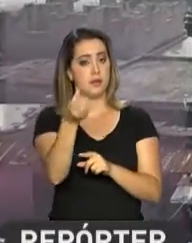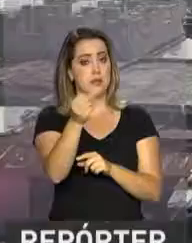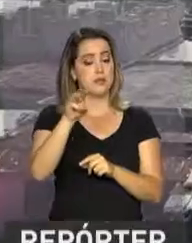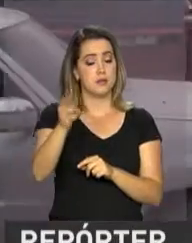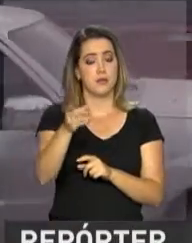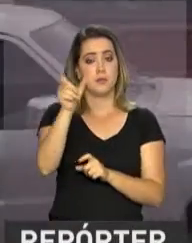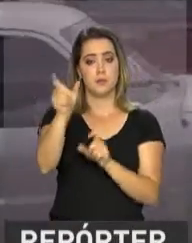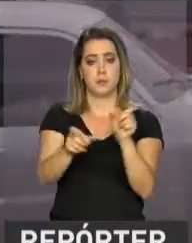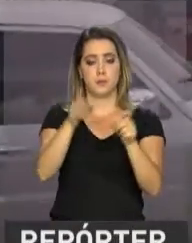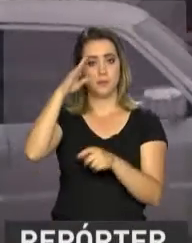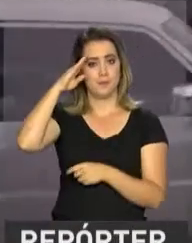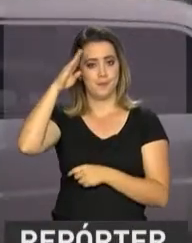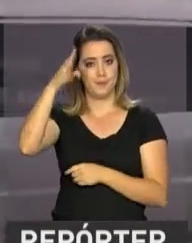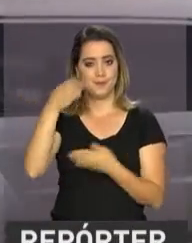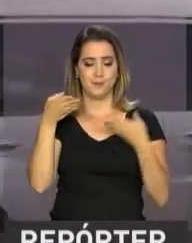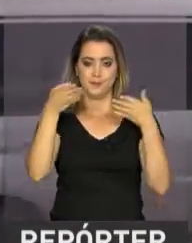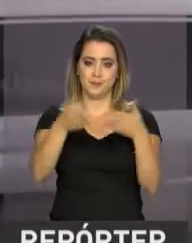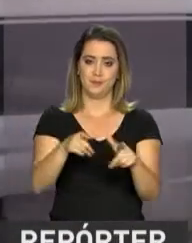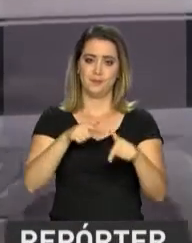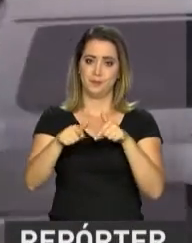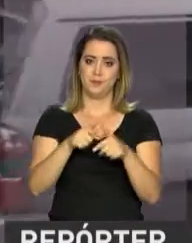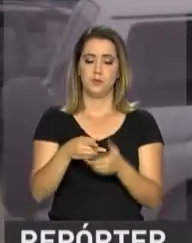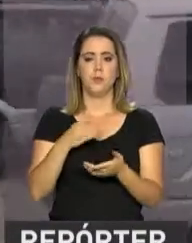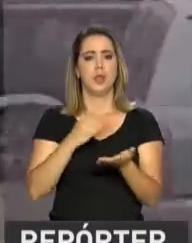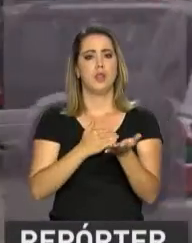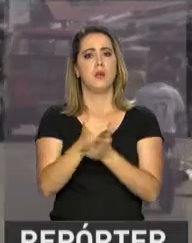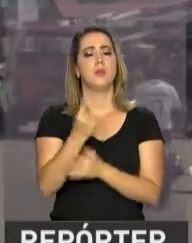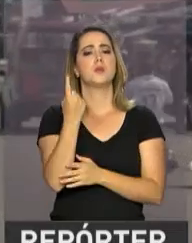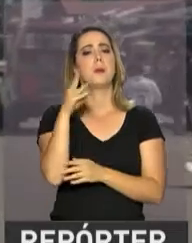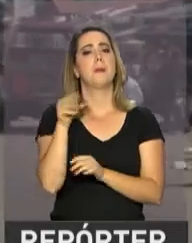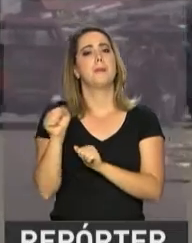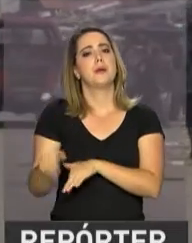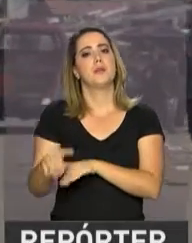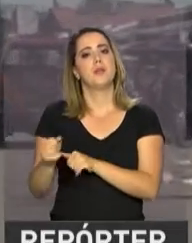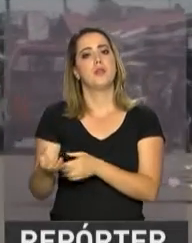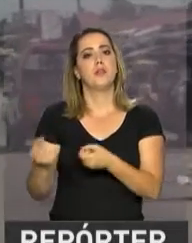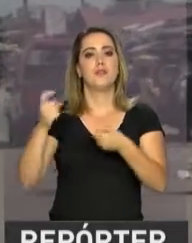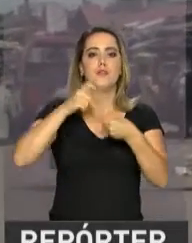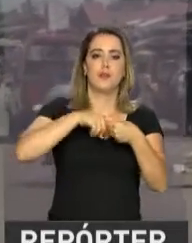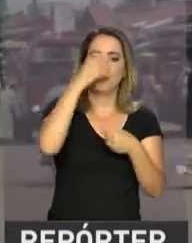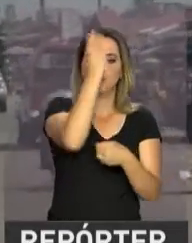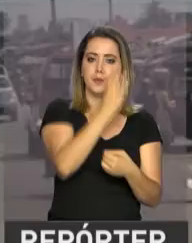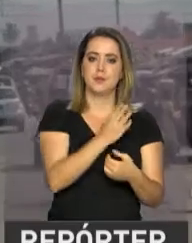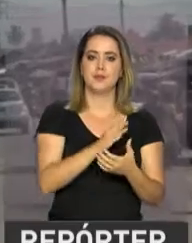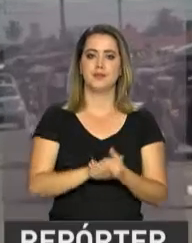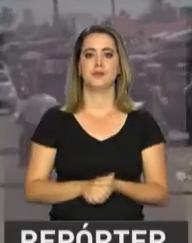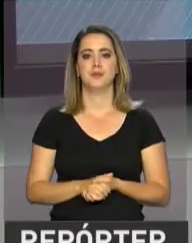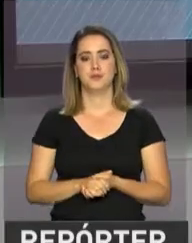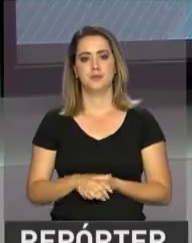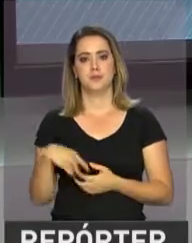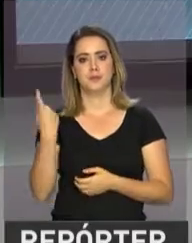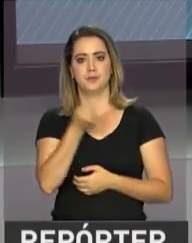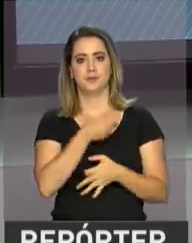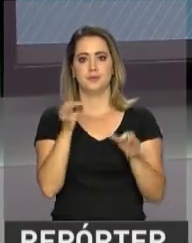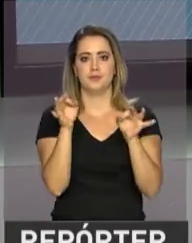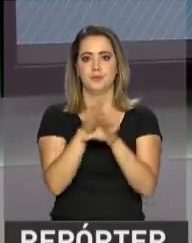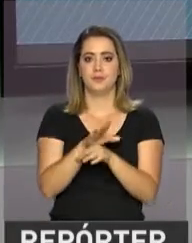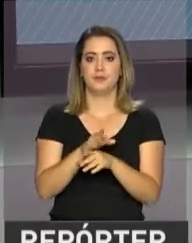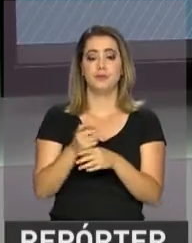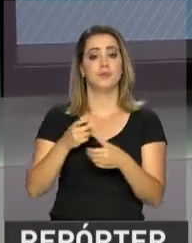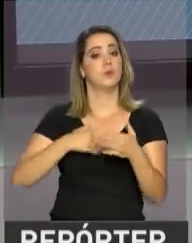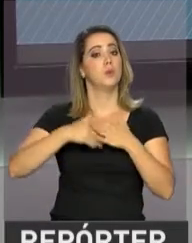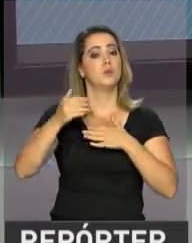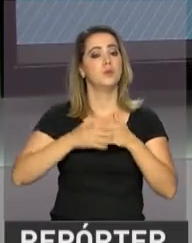haiti a partir do dia 1º de setembro os soldados começam a sair do país nós ficamos por aqui